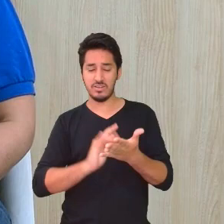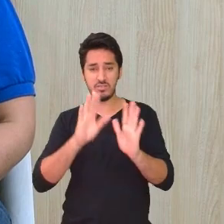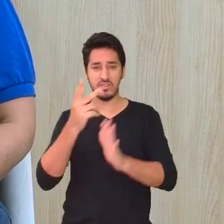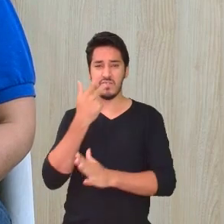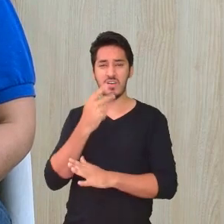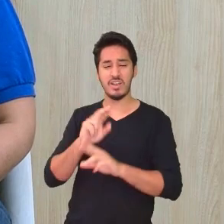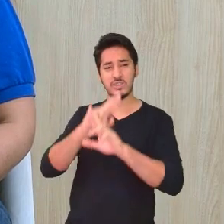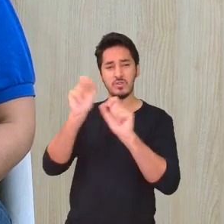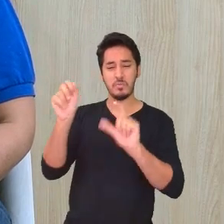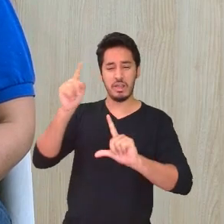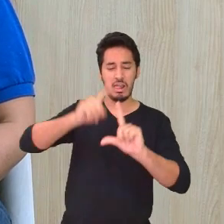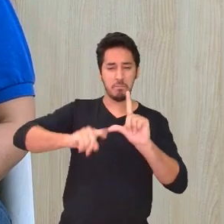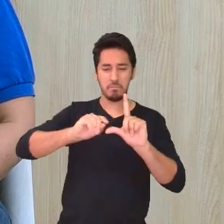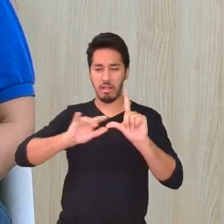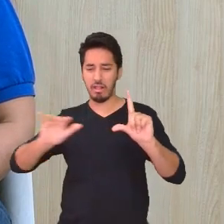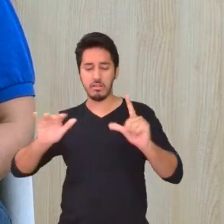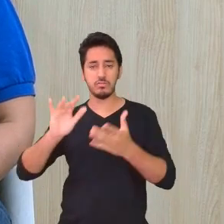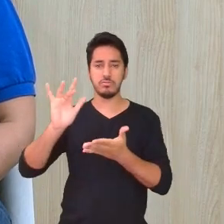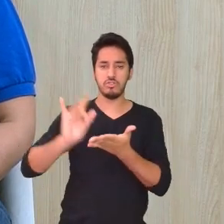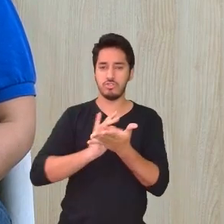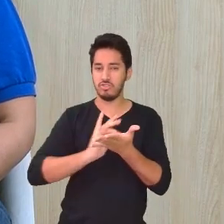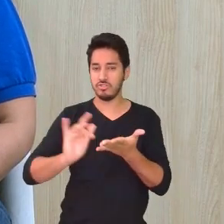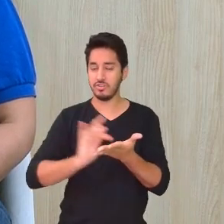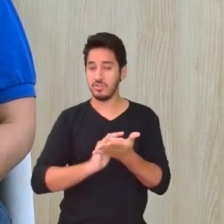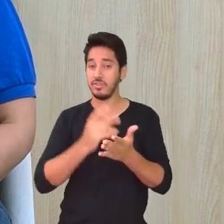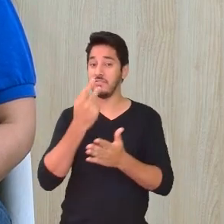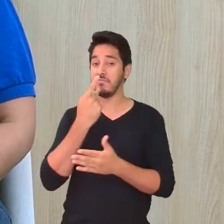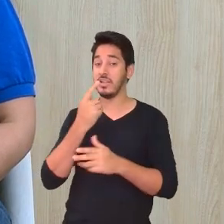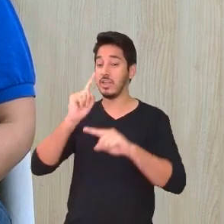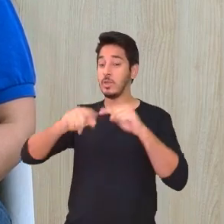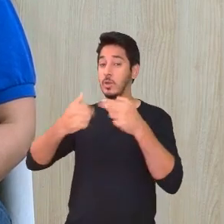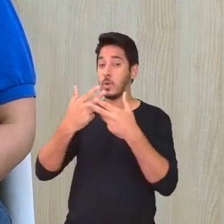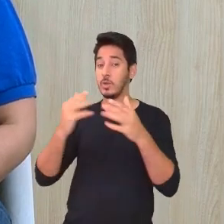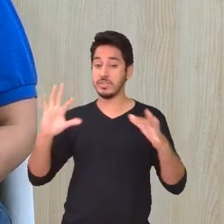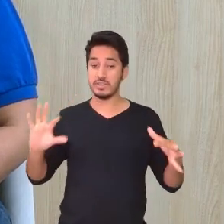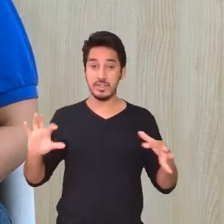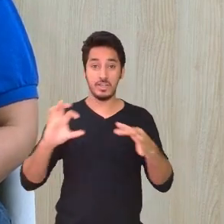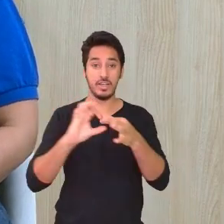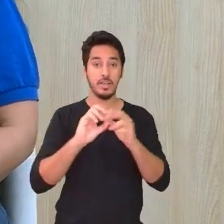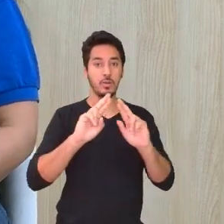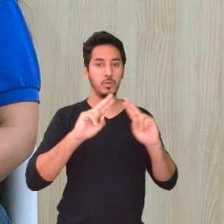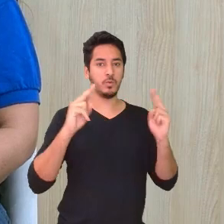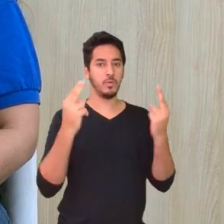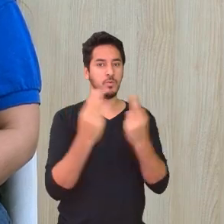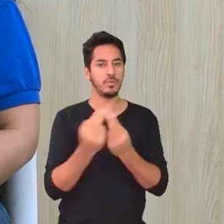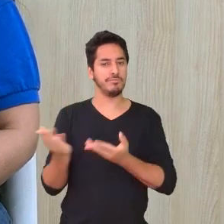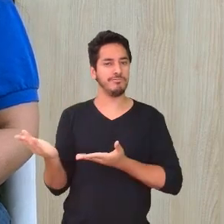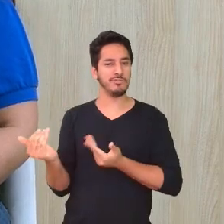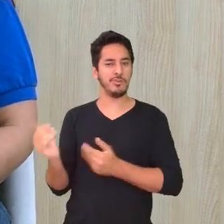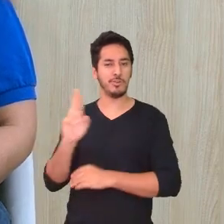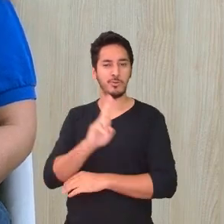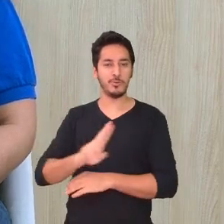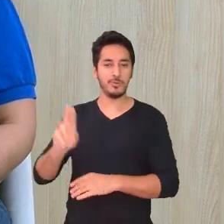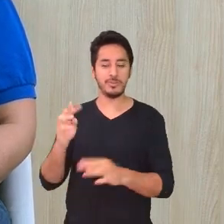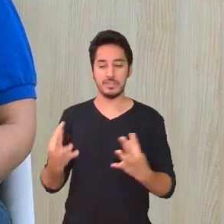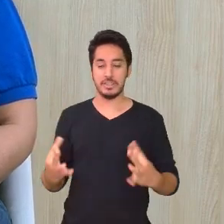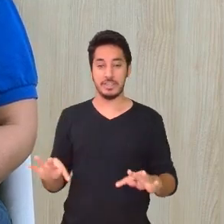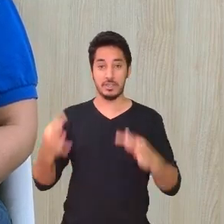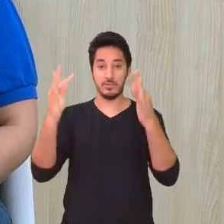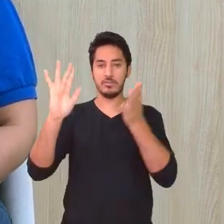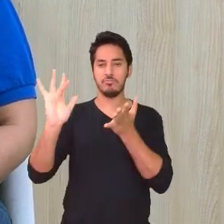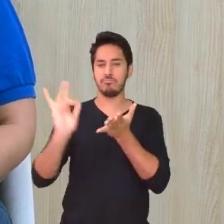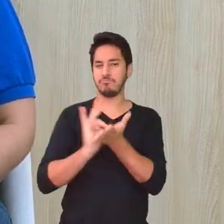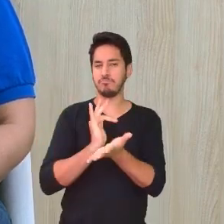letramento digital, a gente vai falar de coisas que estão muito ligadas ao universo dos jovens que usam tecnologias